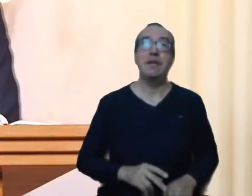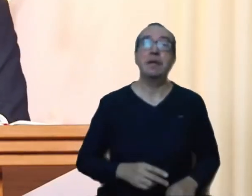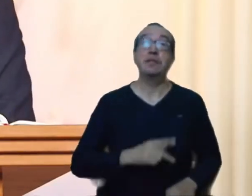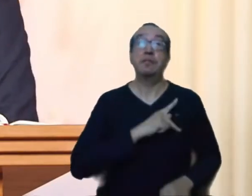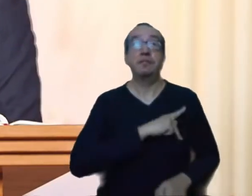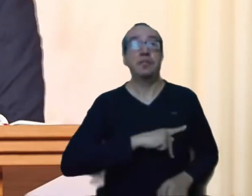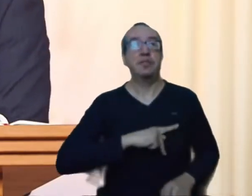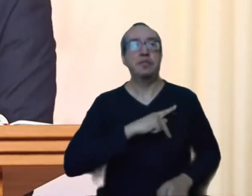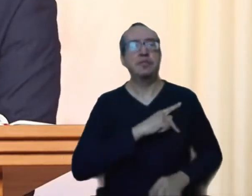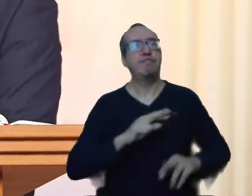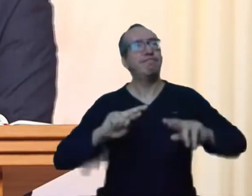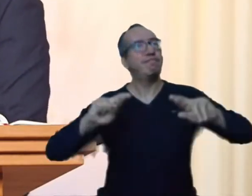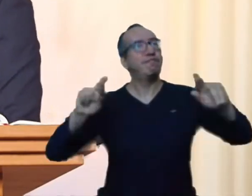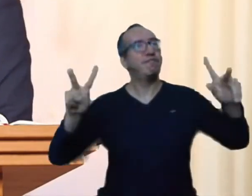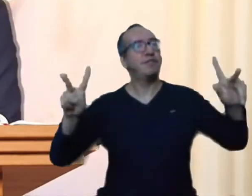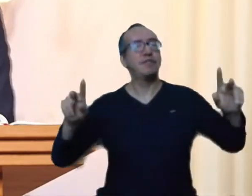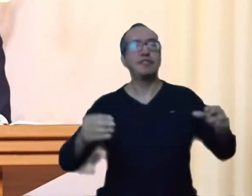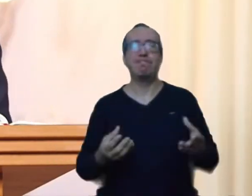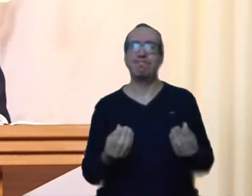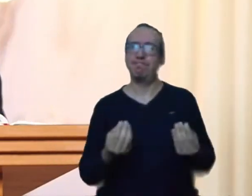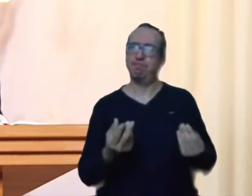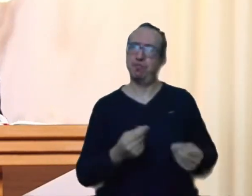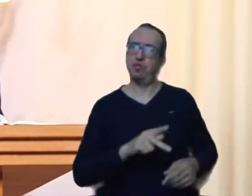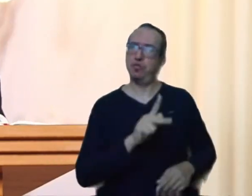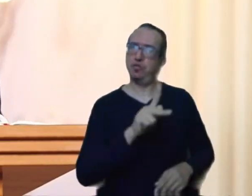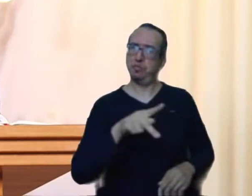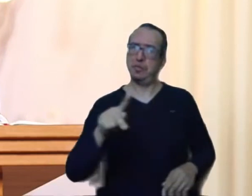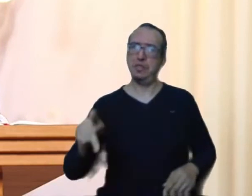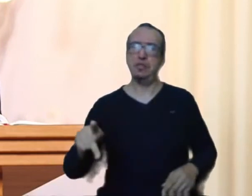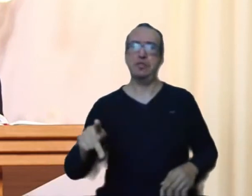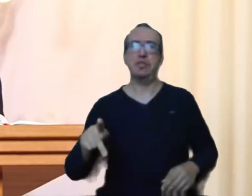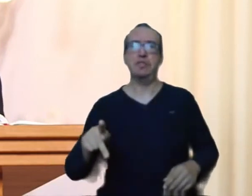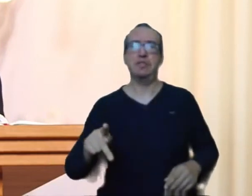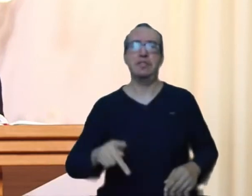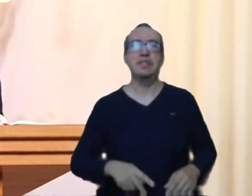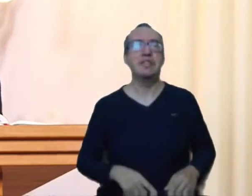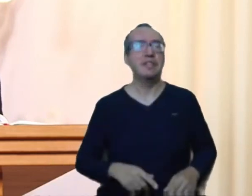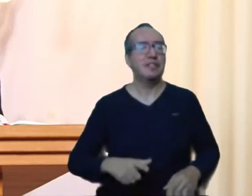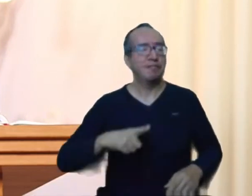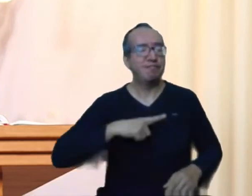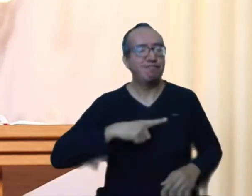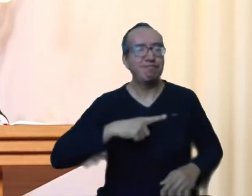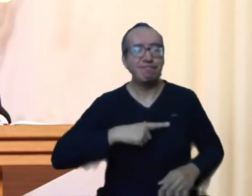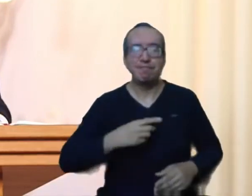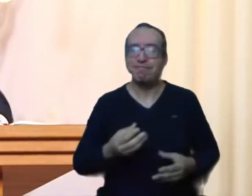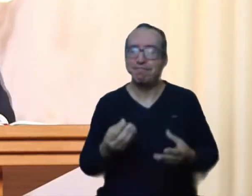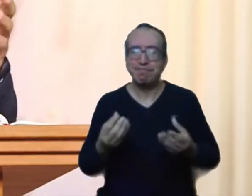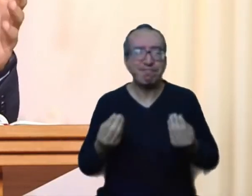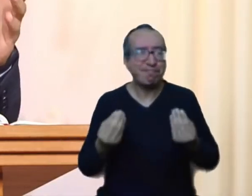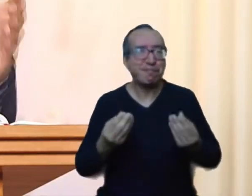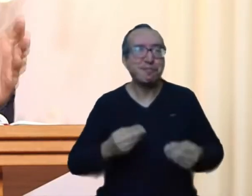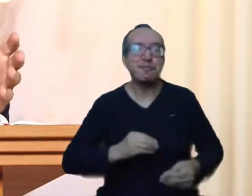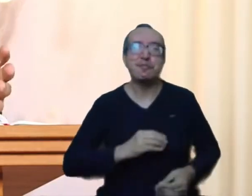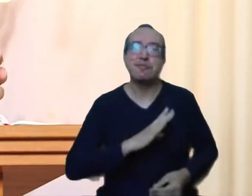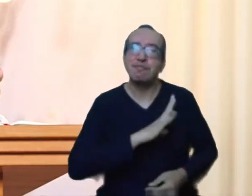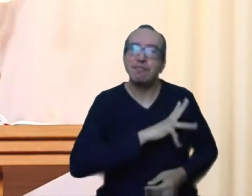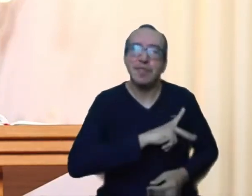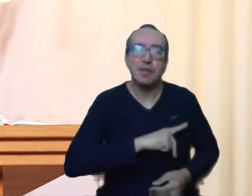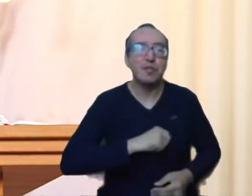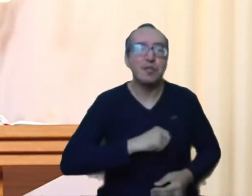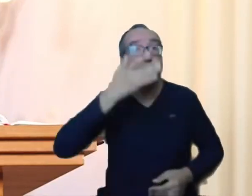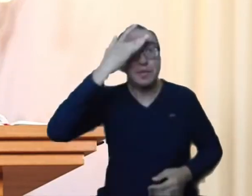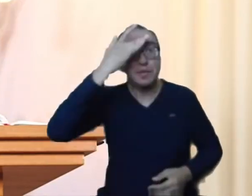hoje, ele tinha um profundo amor pelas pessoas. E quando tinha